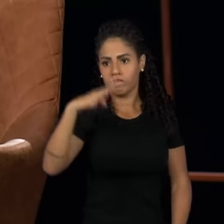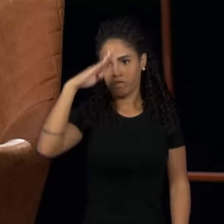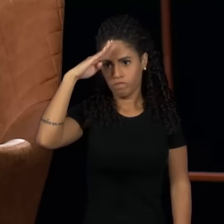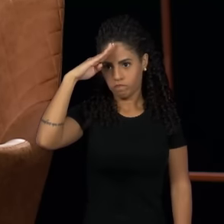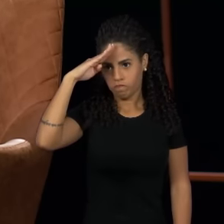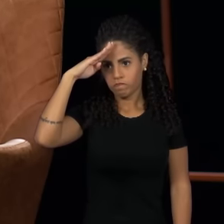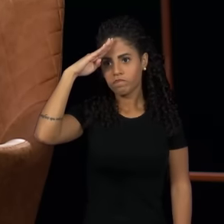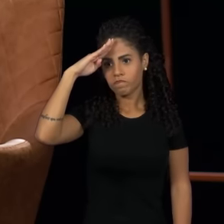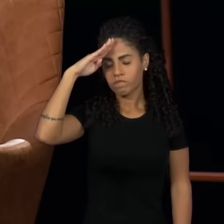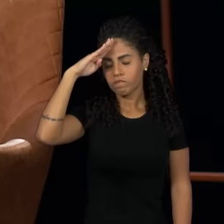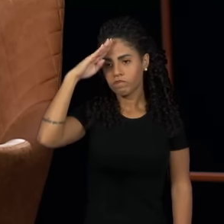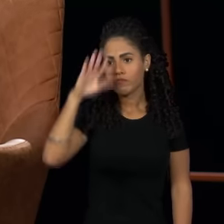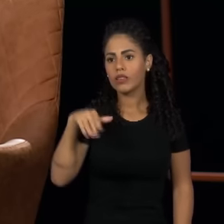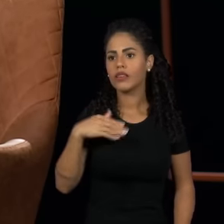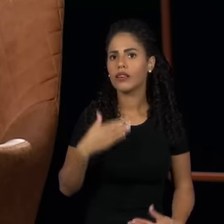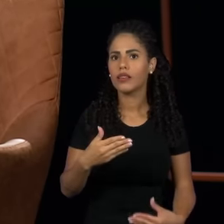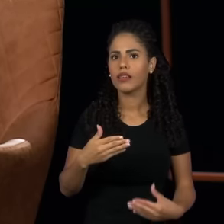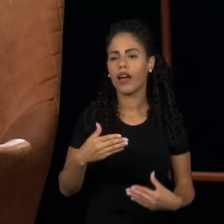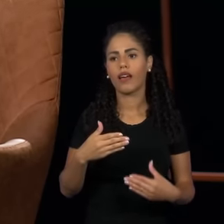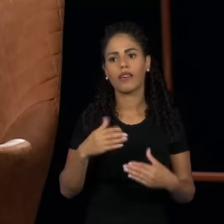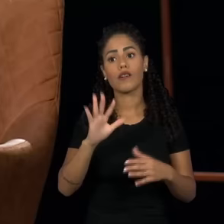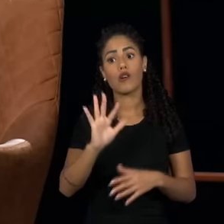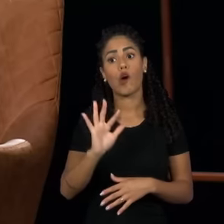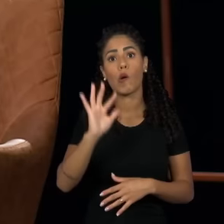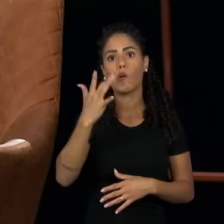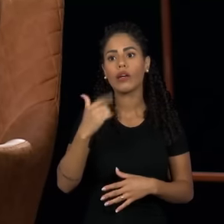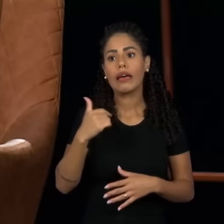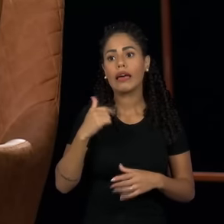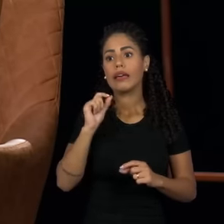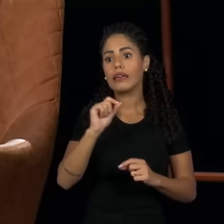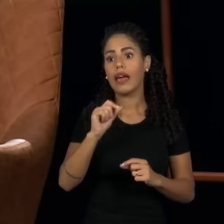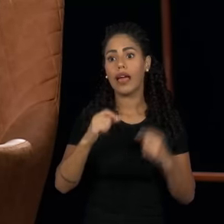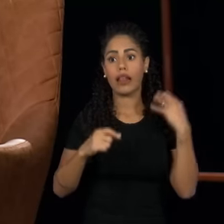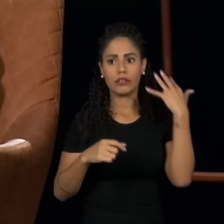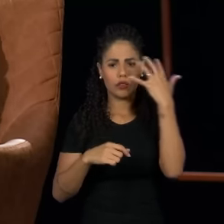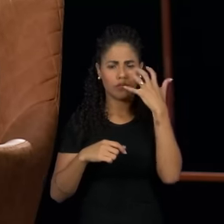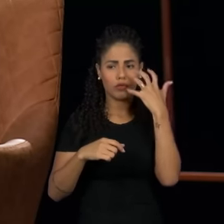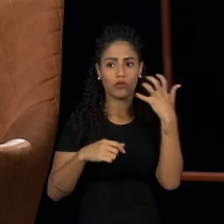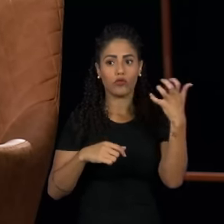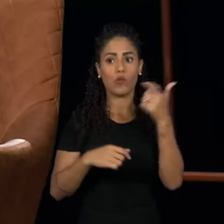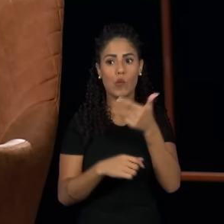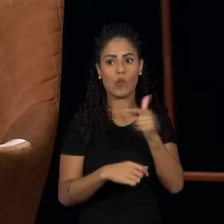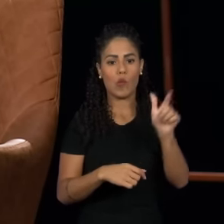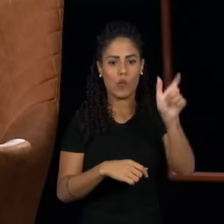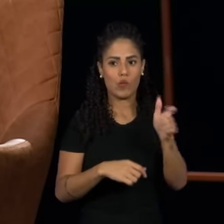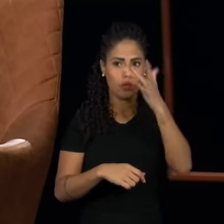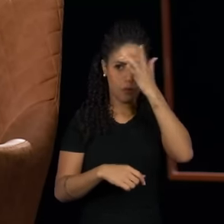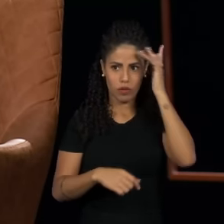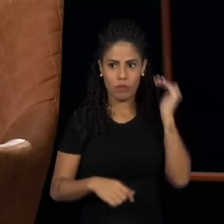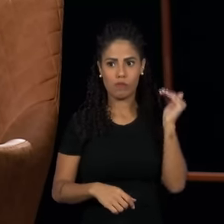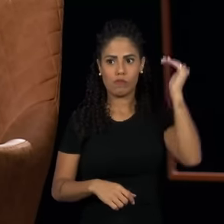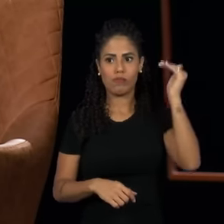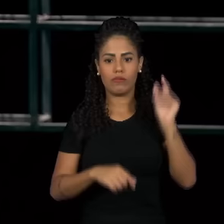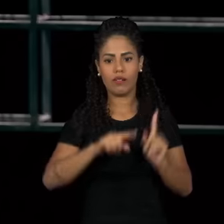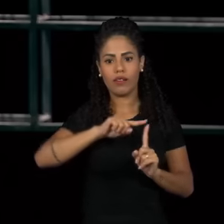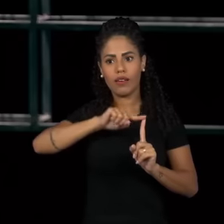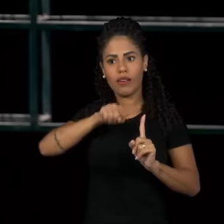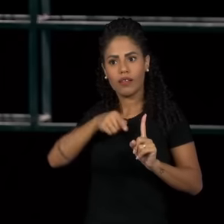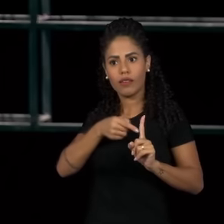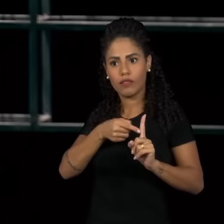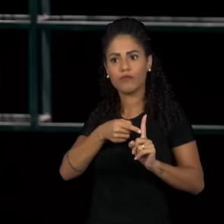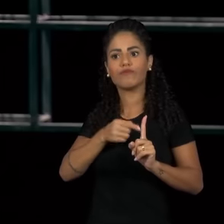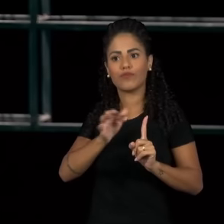e fizeram o que fizeram. E ela se apaixonou por um cara numa patente maior. Ela engravida também dessa